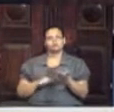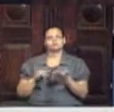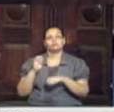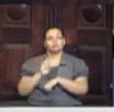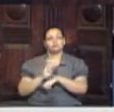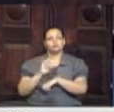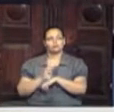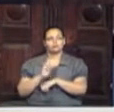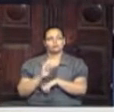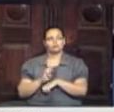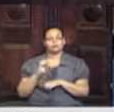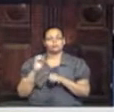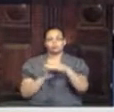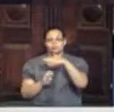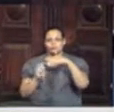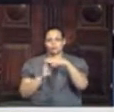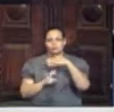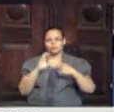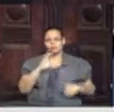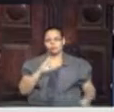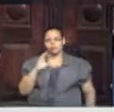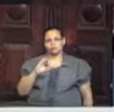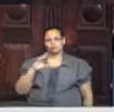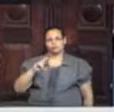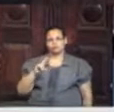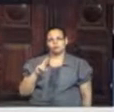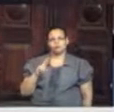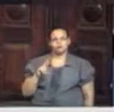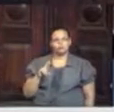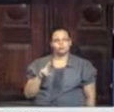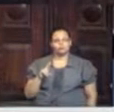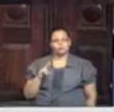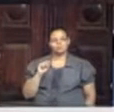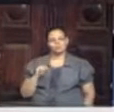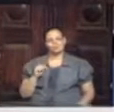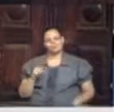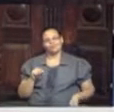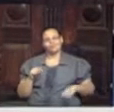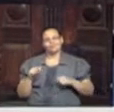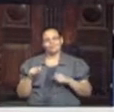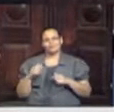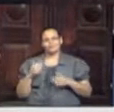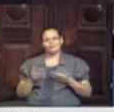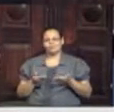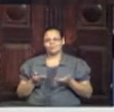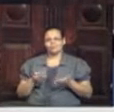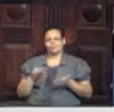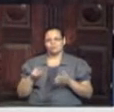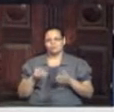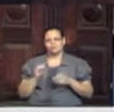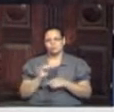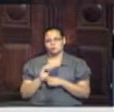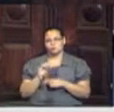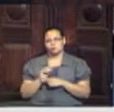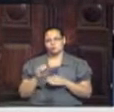empresa CCR para prestação dos serviços de barcos entre